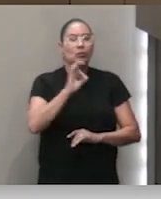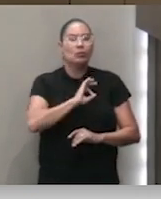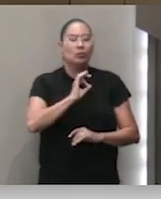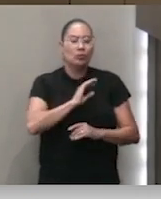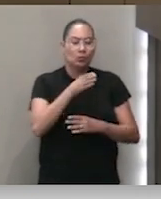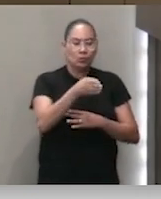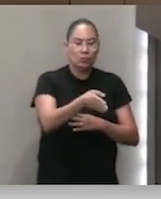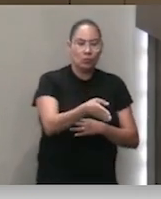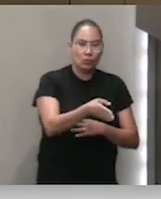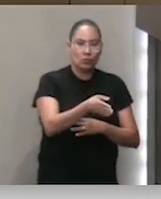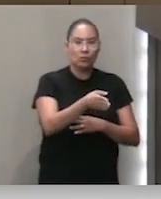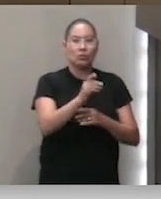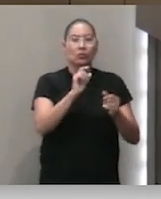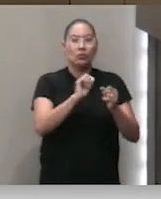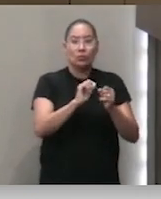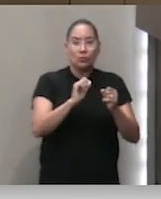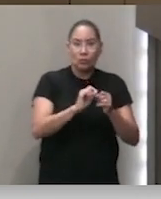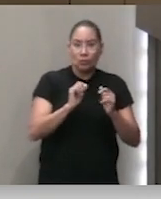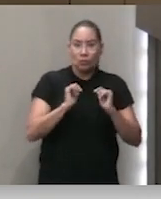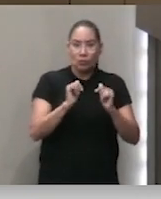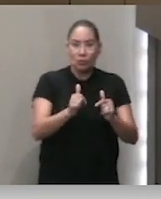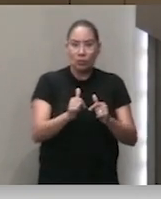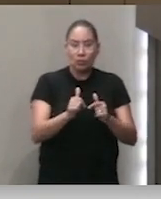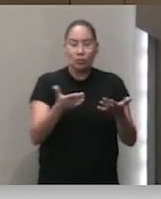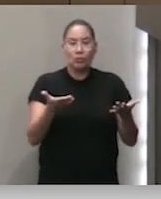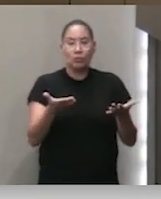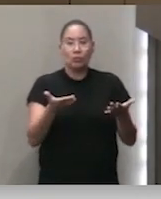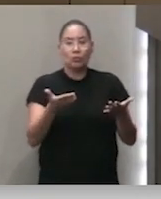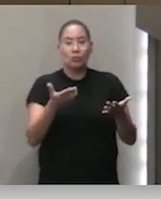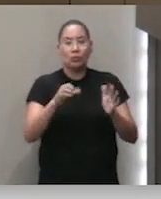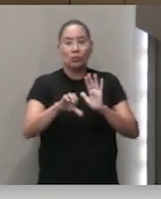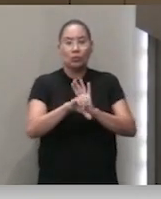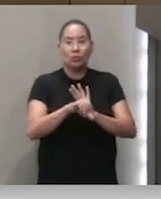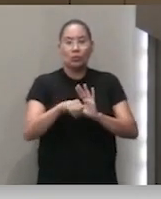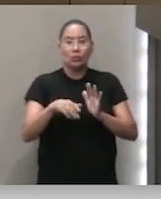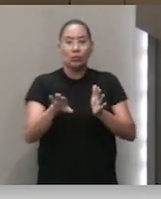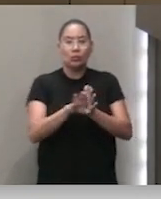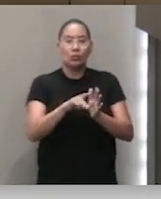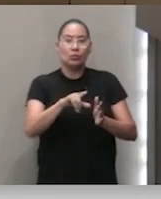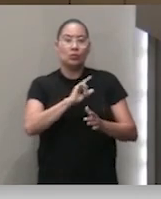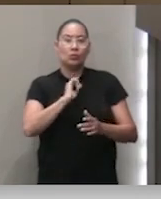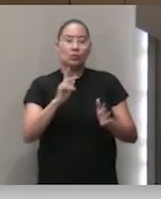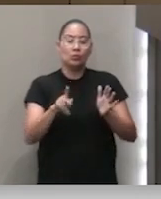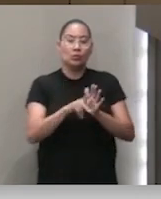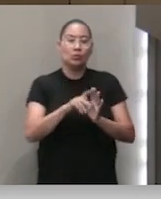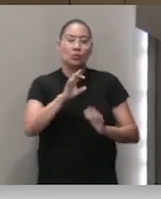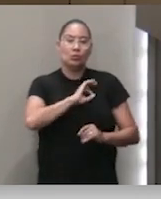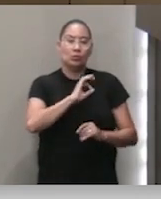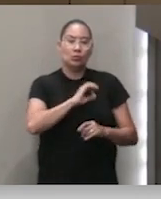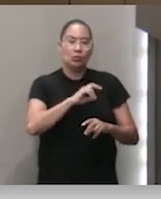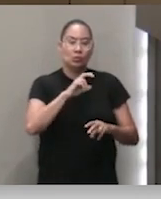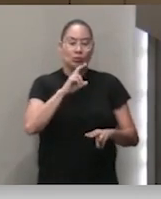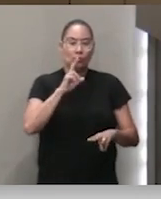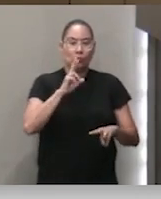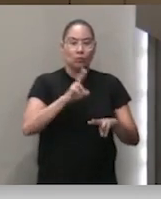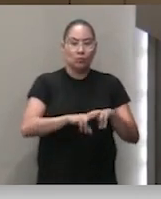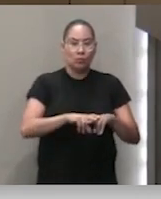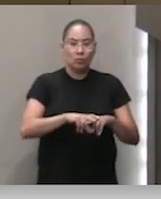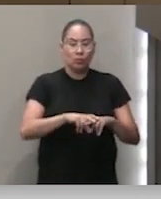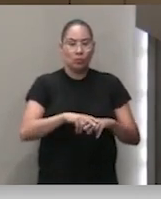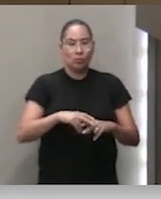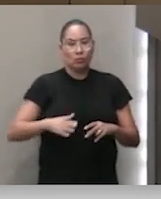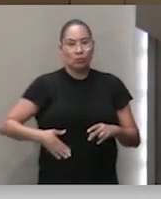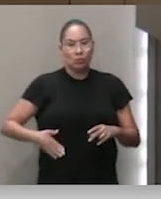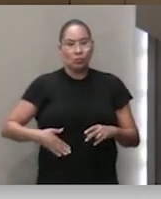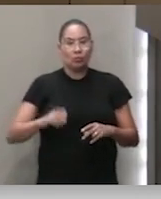lá, faz o que tem que fazer, facilitar, o bandido chega antes em casa do que o próprio policial que prendeu o vagabundo. Isso